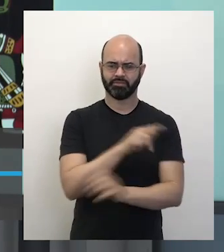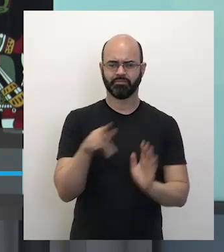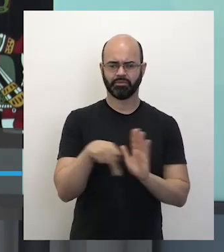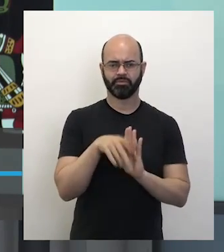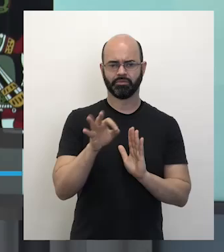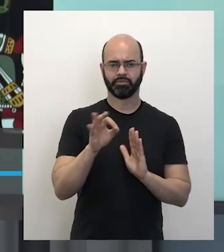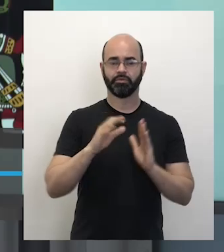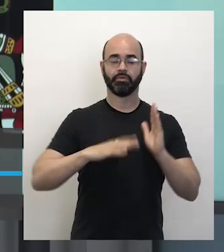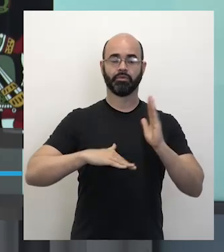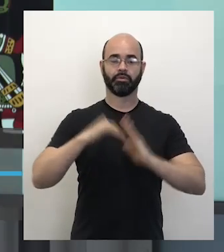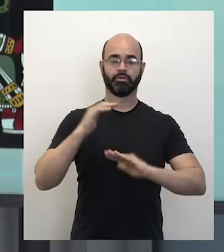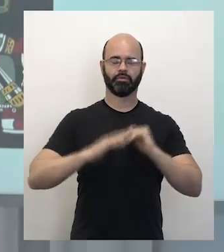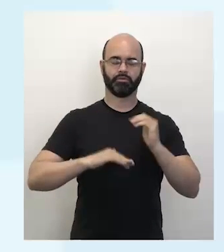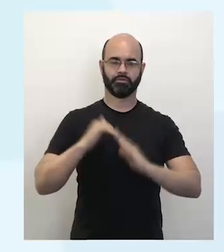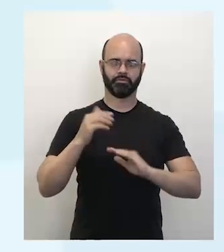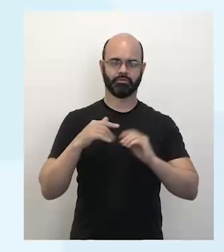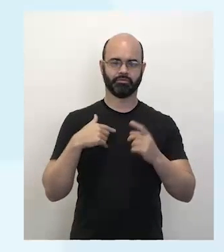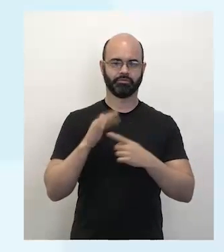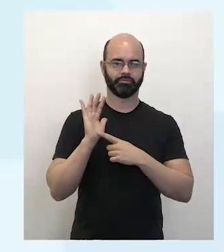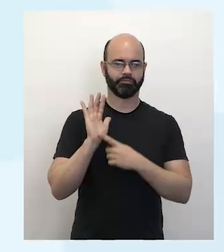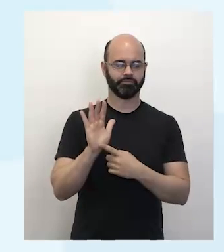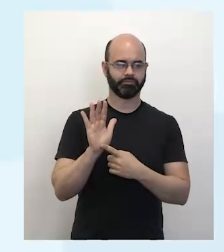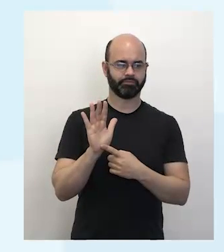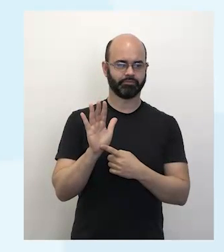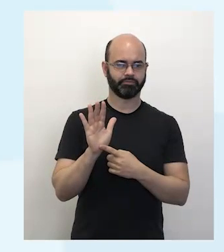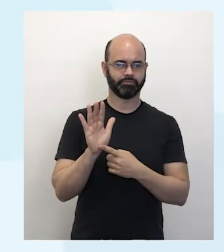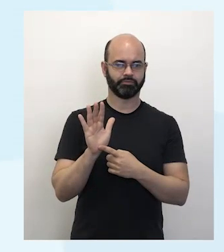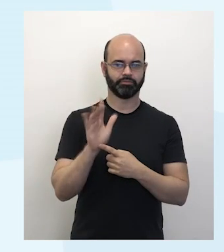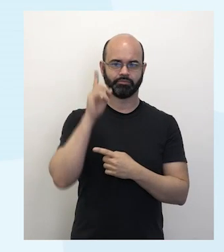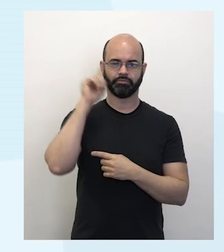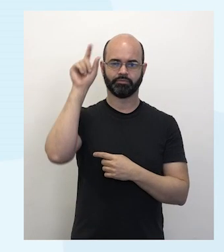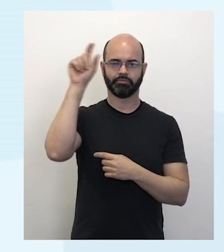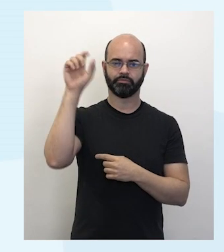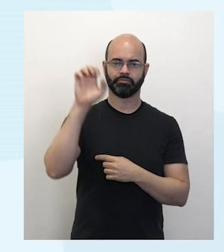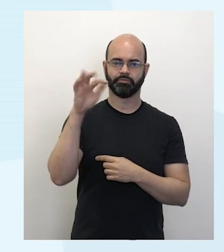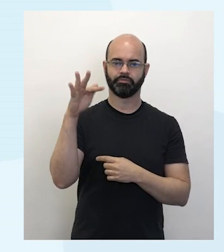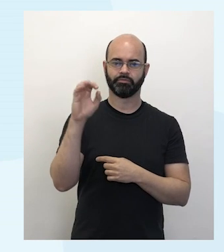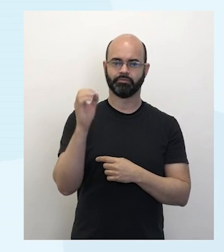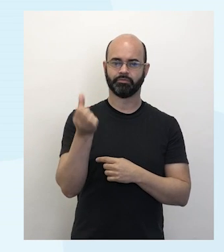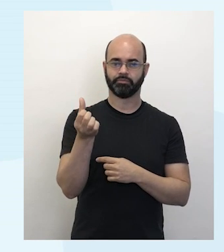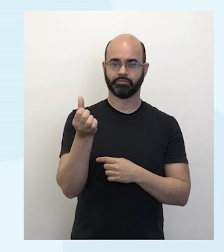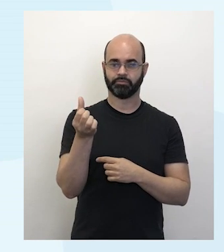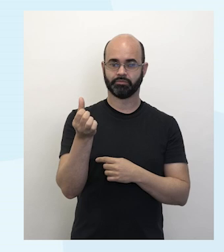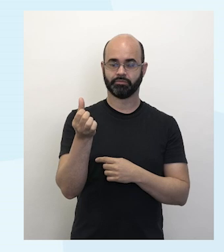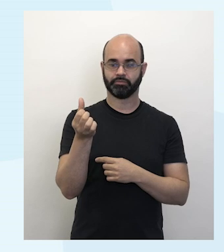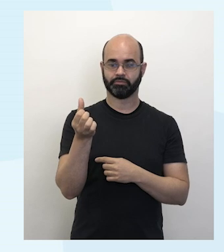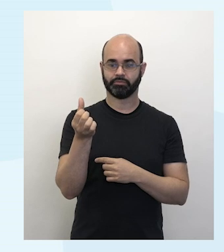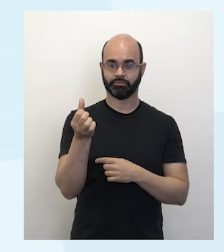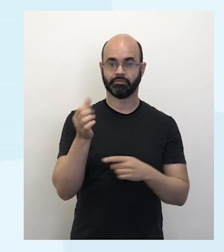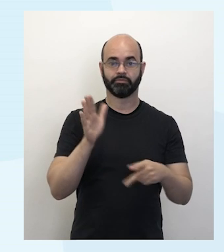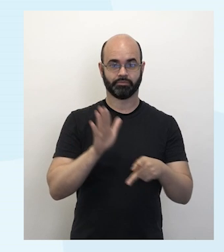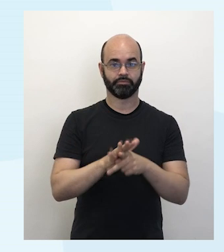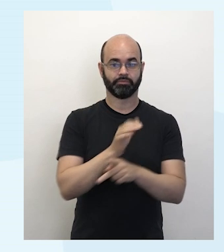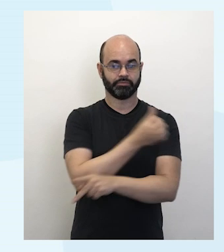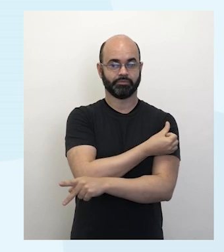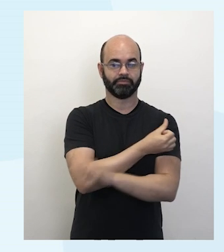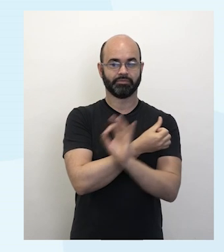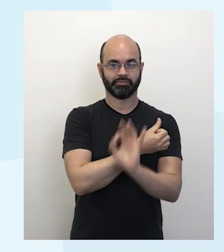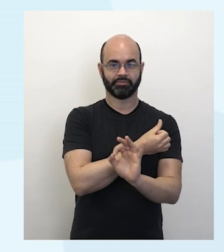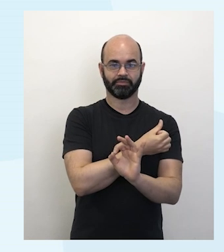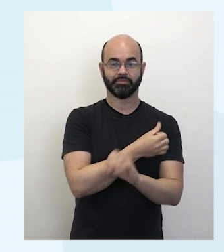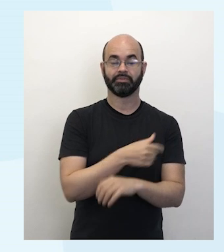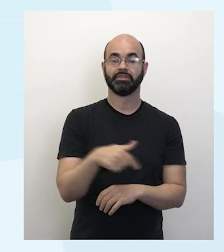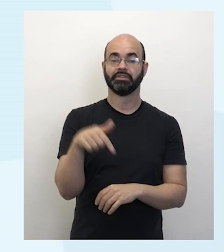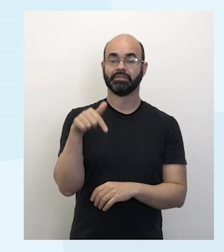a habilidade, dá uma olhadinha, ó. Pode voltar a tela para mim? Então, lá em cima, EF06, então essa habilidade é do 6º ano. No 7º